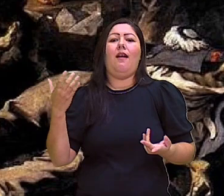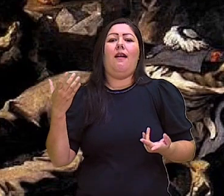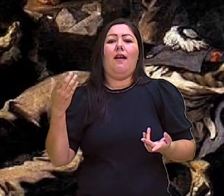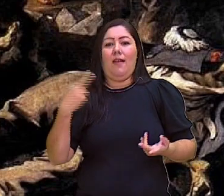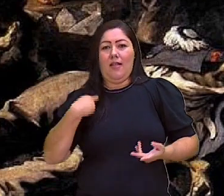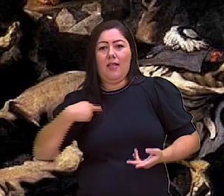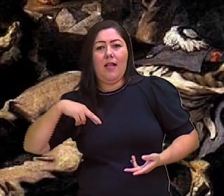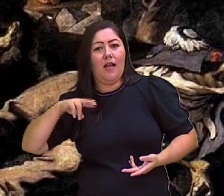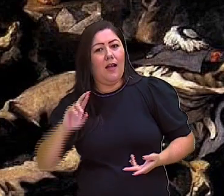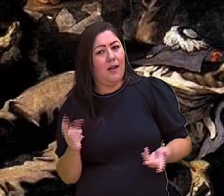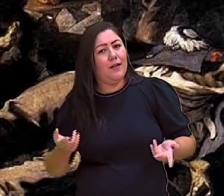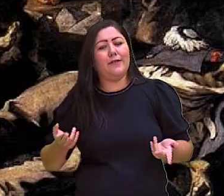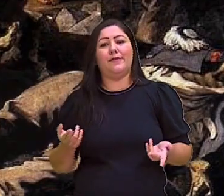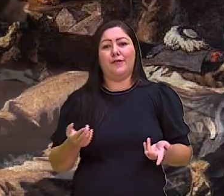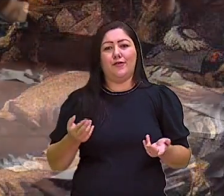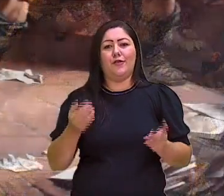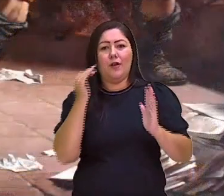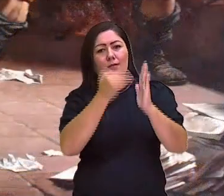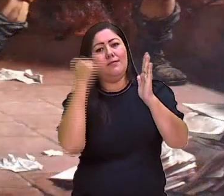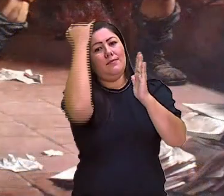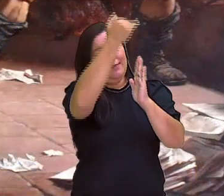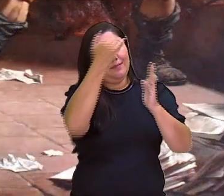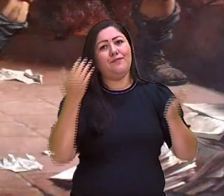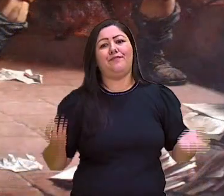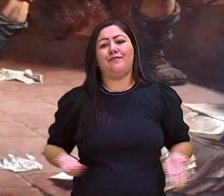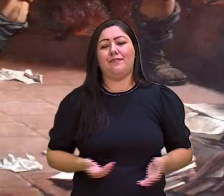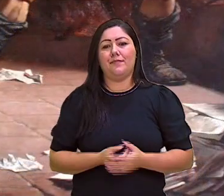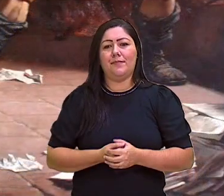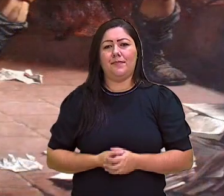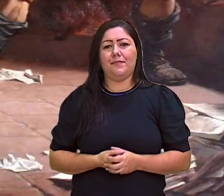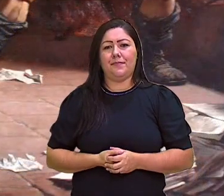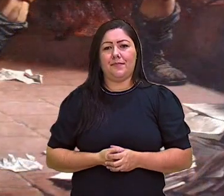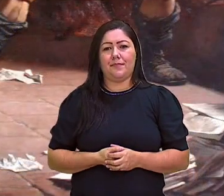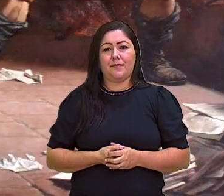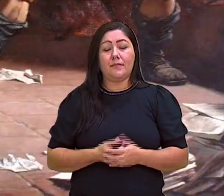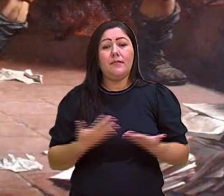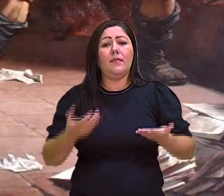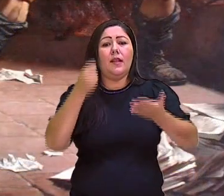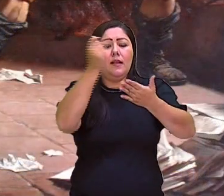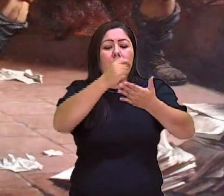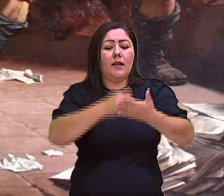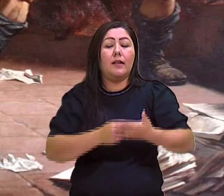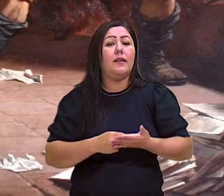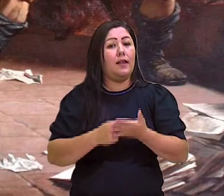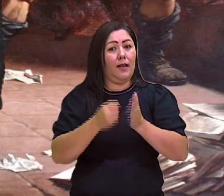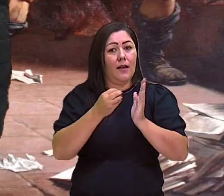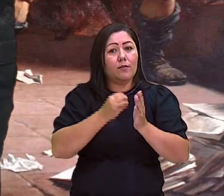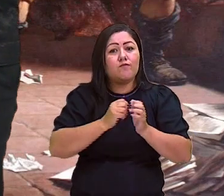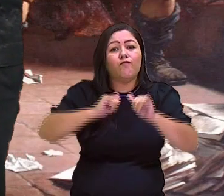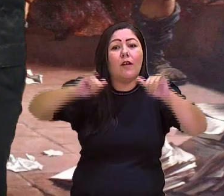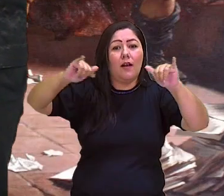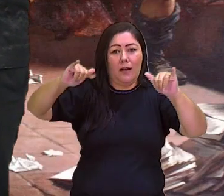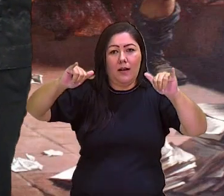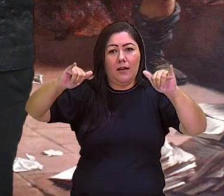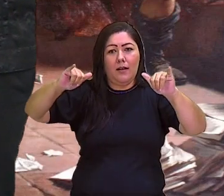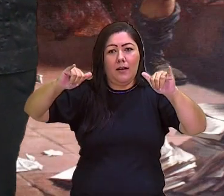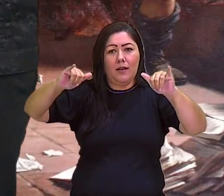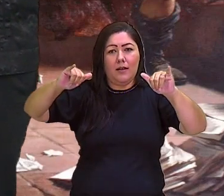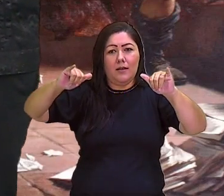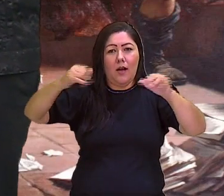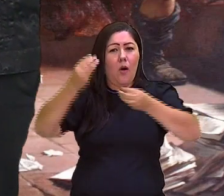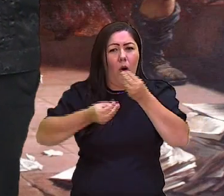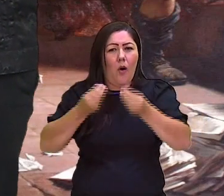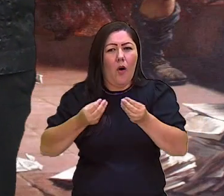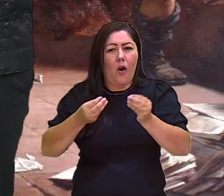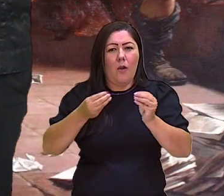que compunham a alta nobreza. Porém, essa declaração só visava os direitos dos